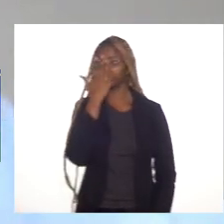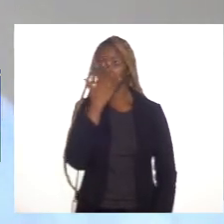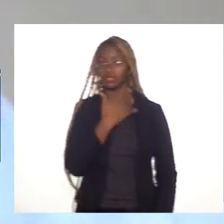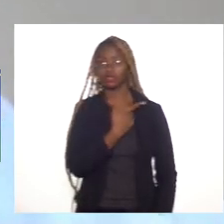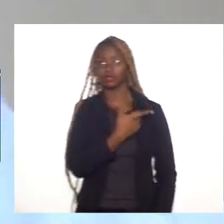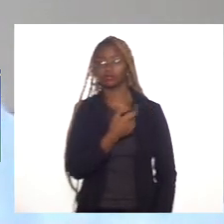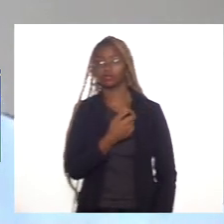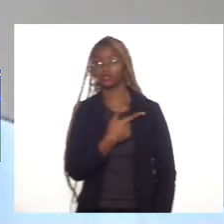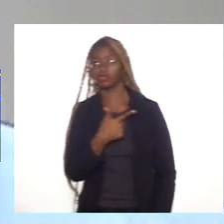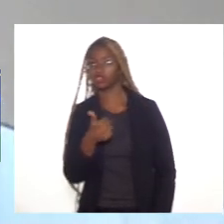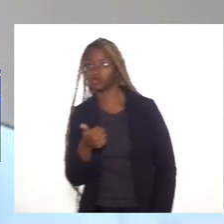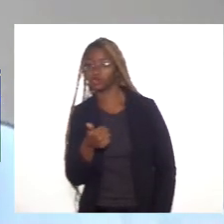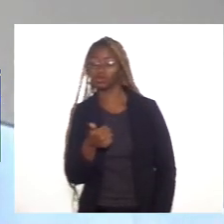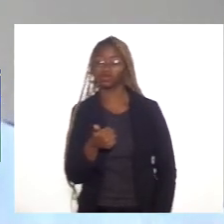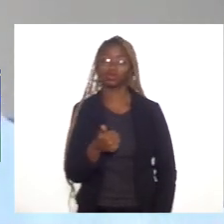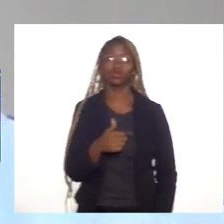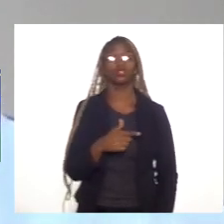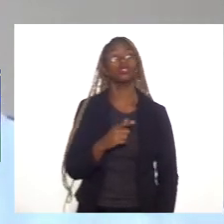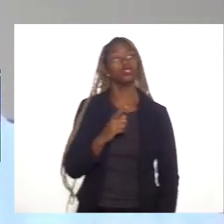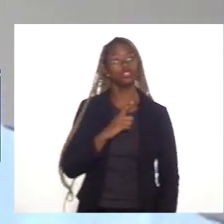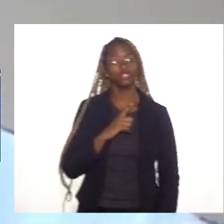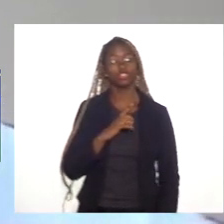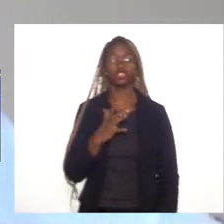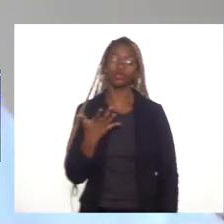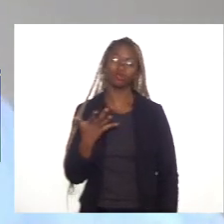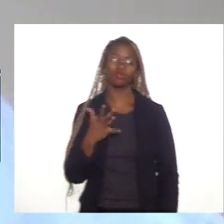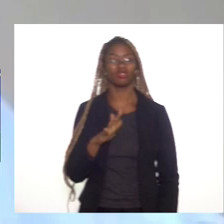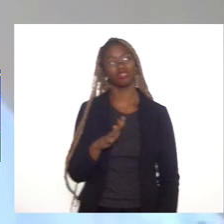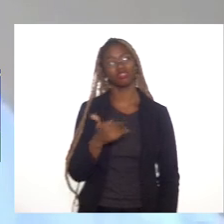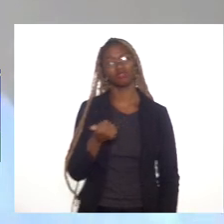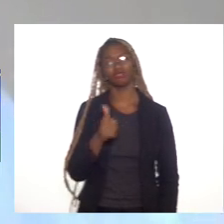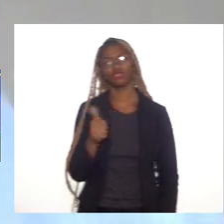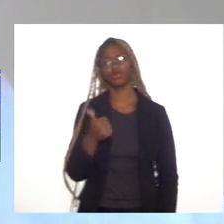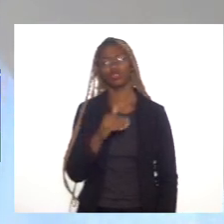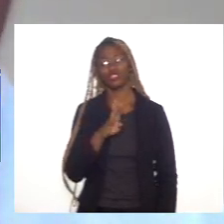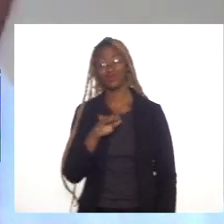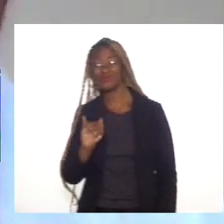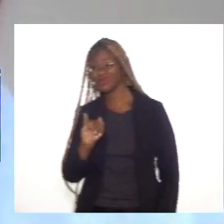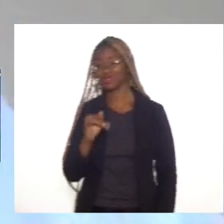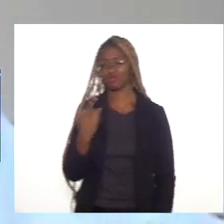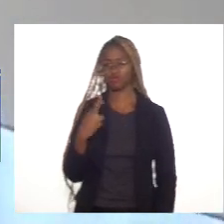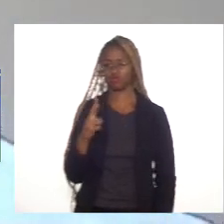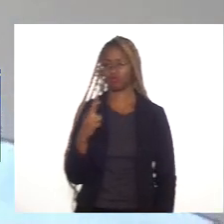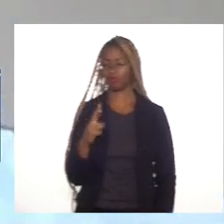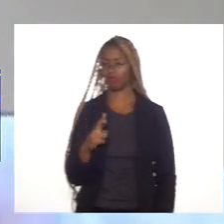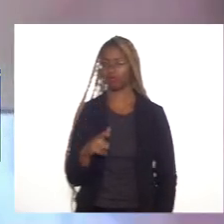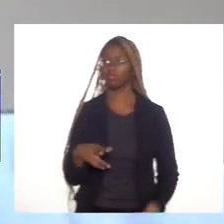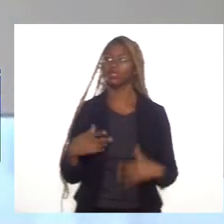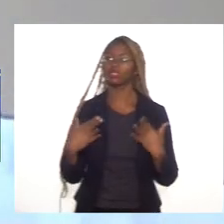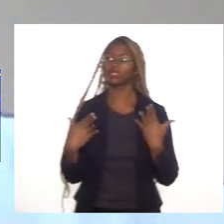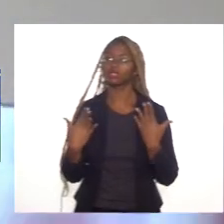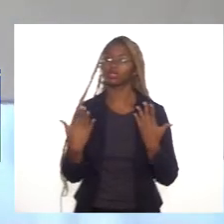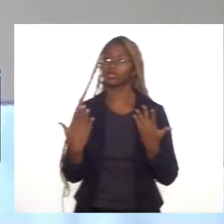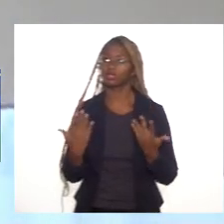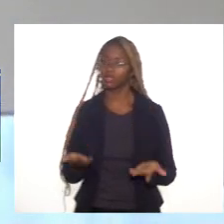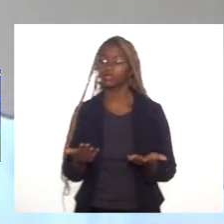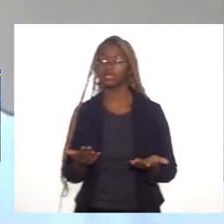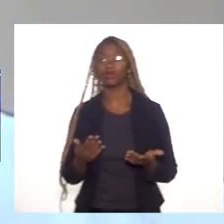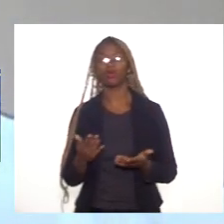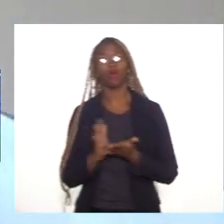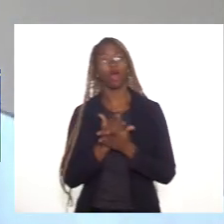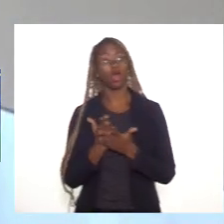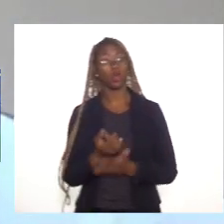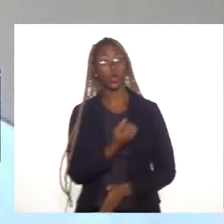2021, estava na faixa de 11 bilhões de reais. Então, assim, são alguns números